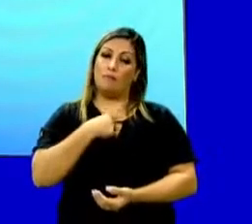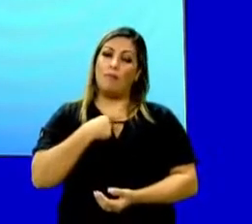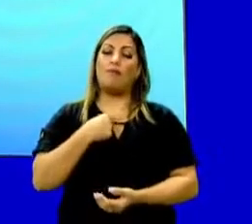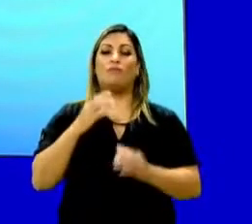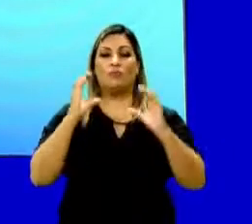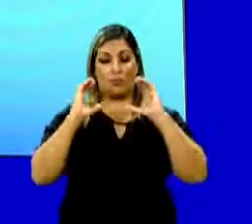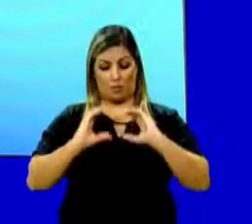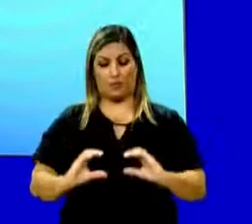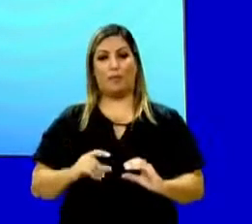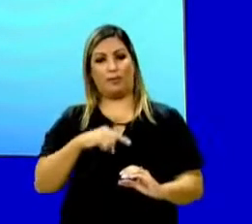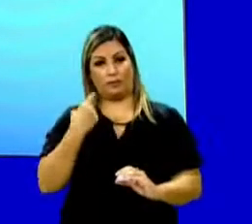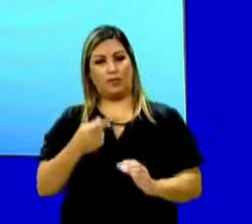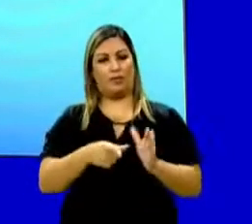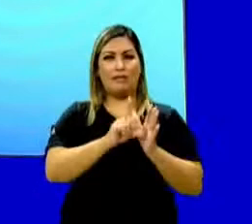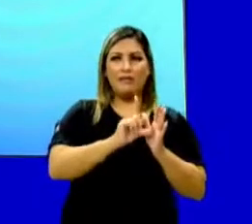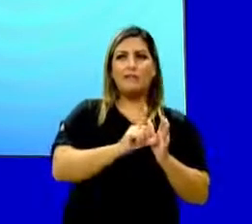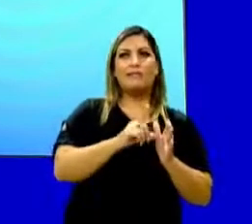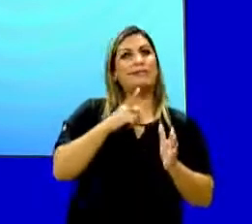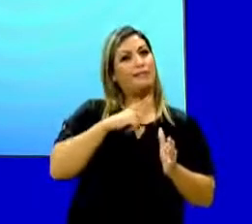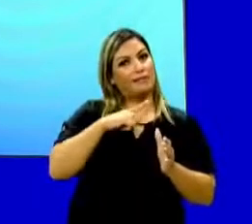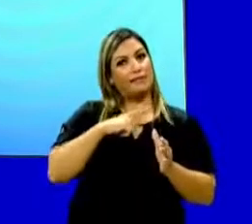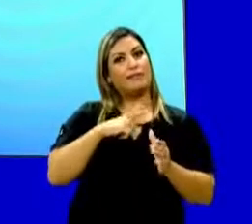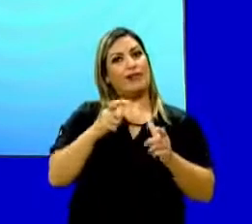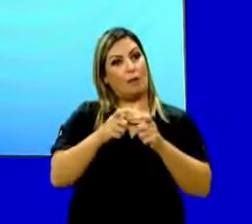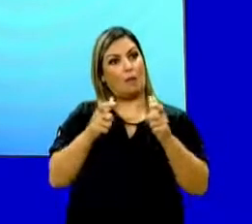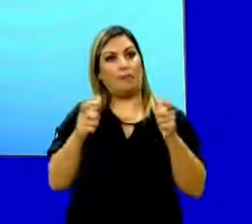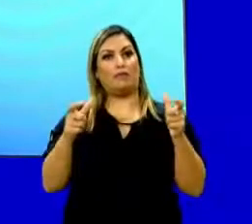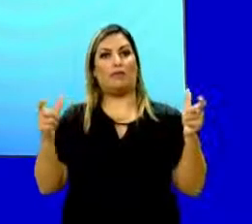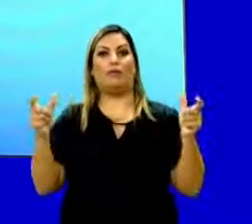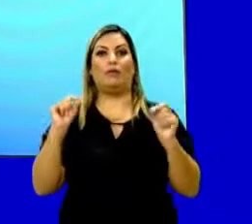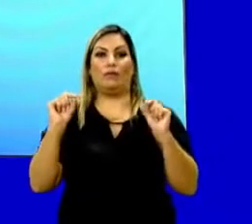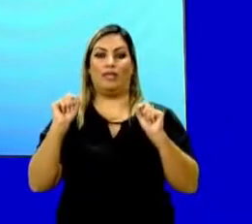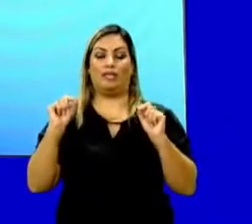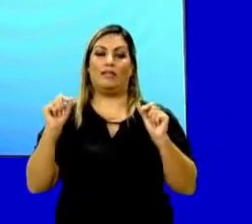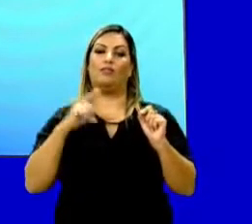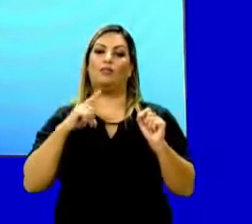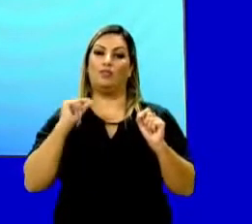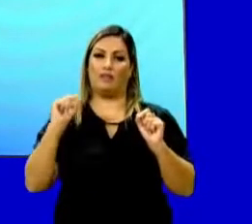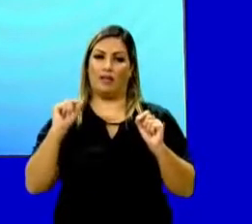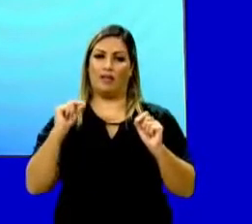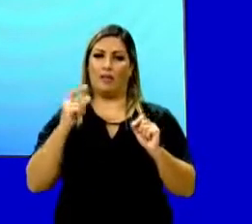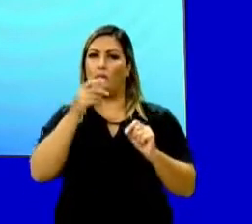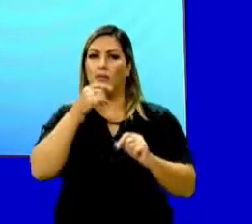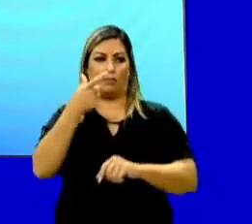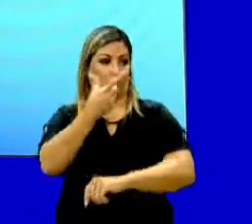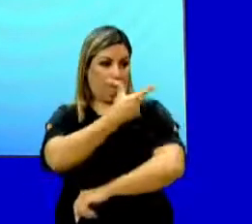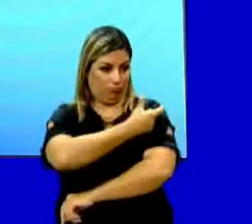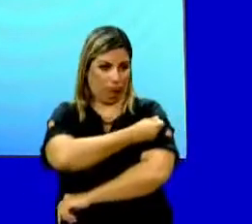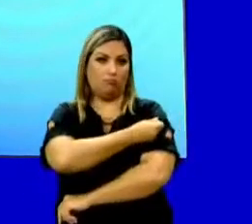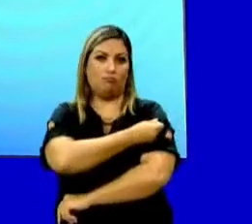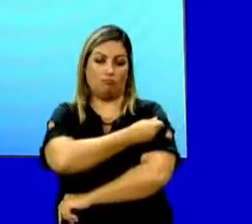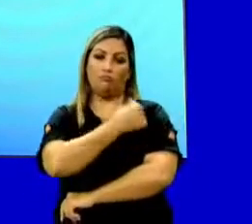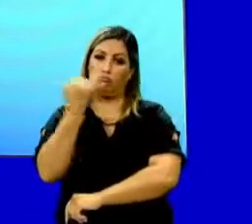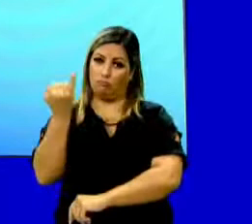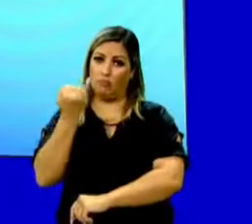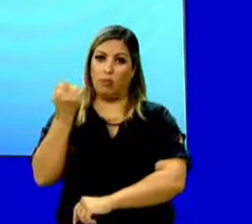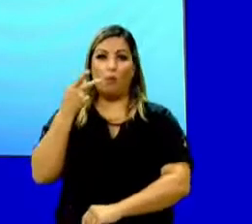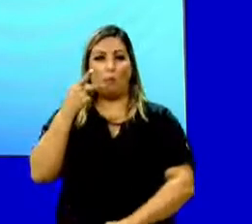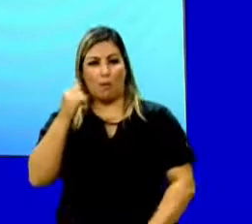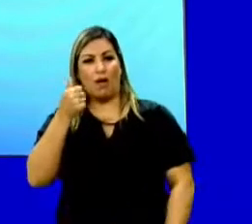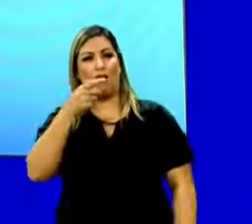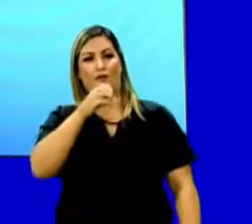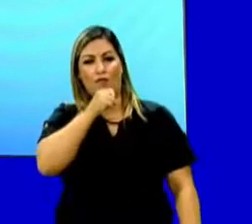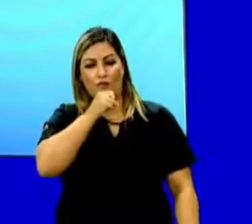banais ganharam uma dimensão quase estratosférica, né? A picada de uma agulha no braço de pais